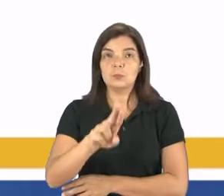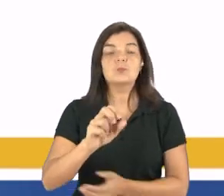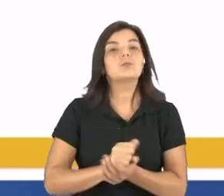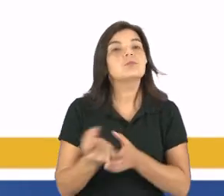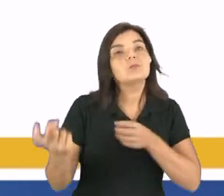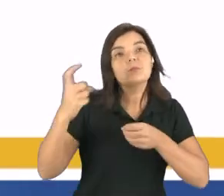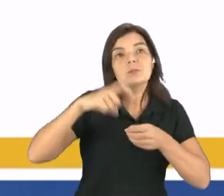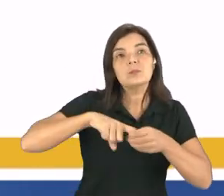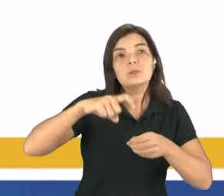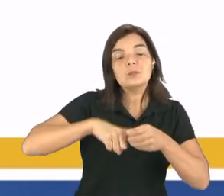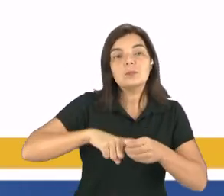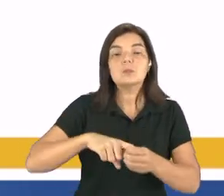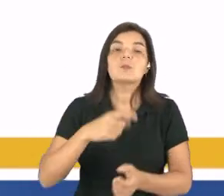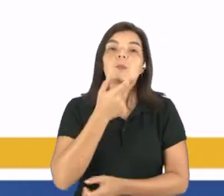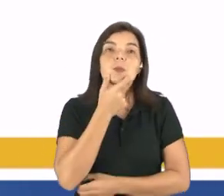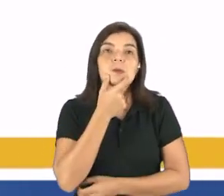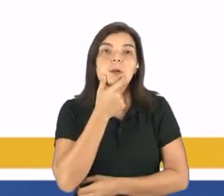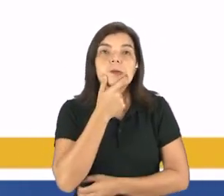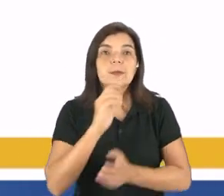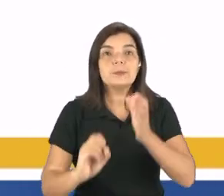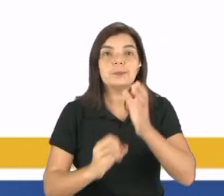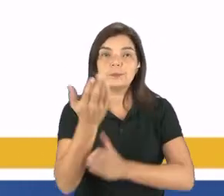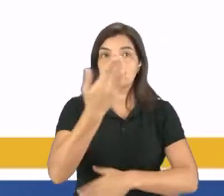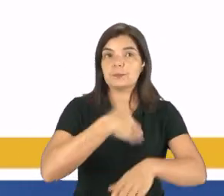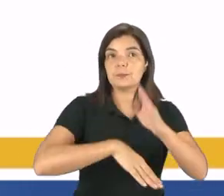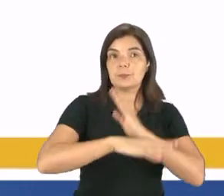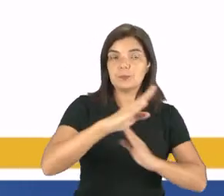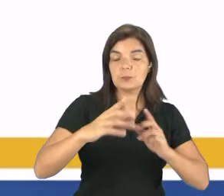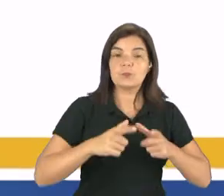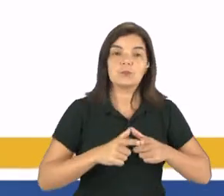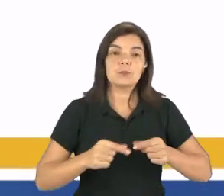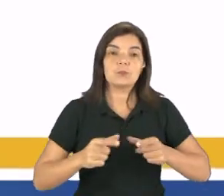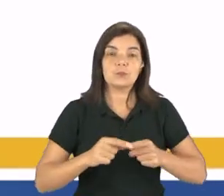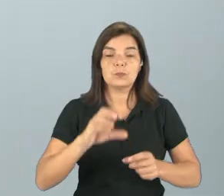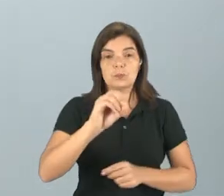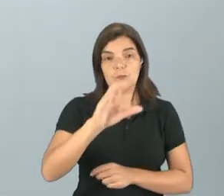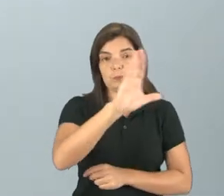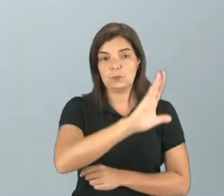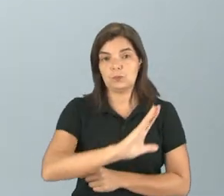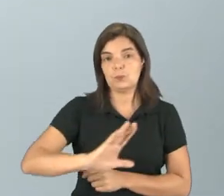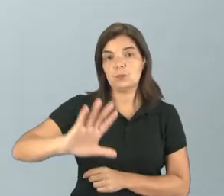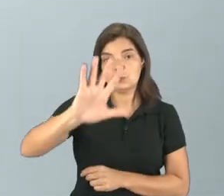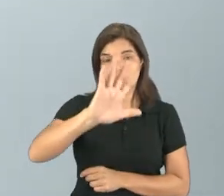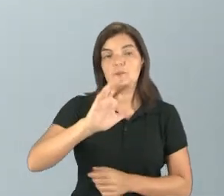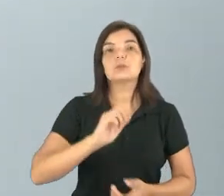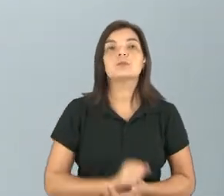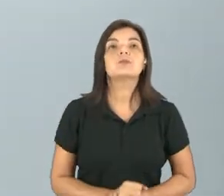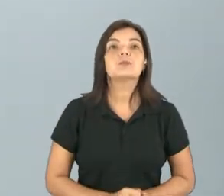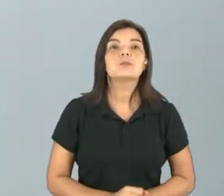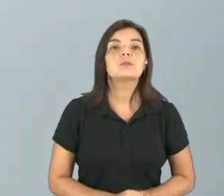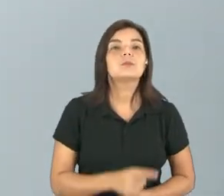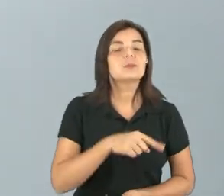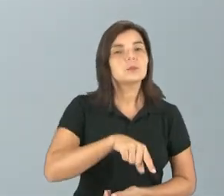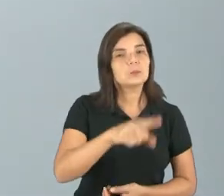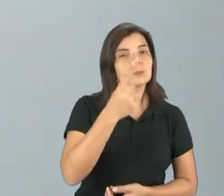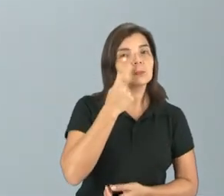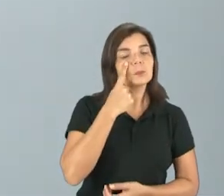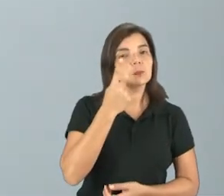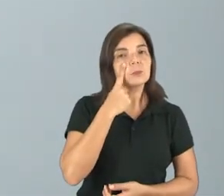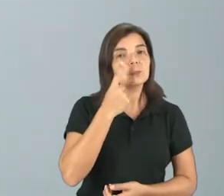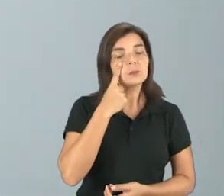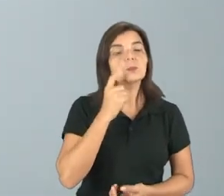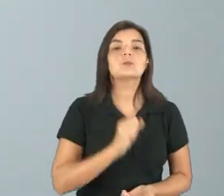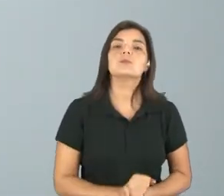a Inglaterra, introduz as artes marciais japonesas no Ocidente, né? Então, como vocês puderam